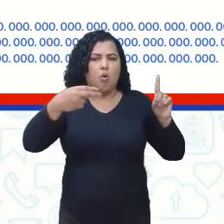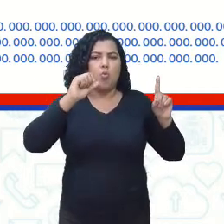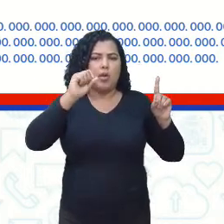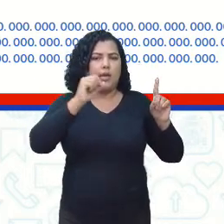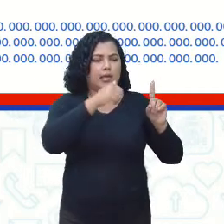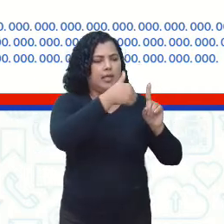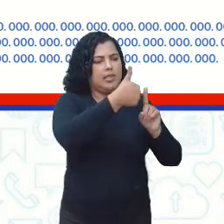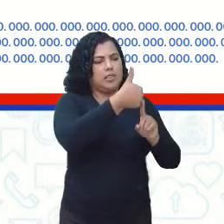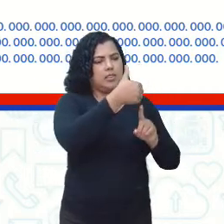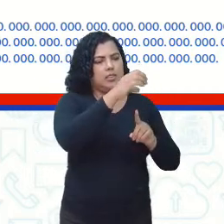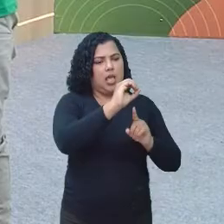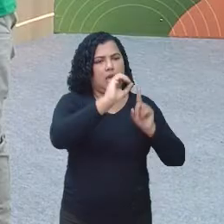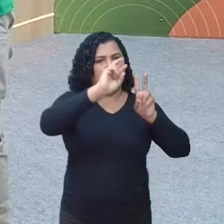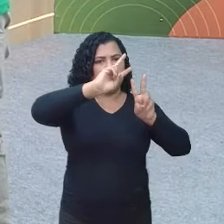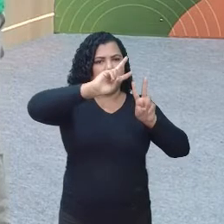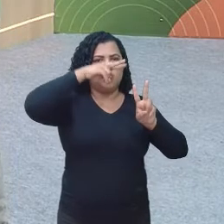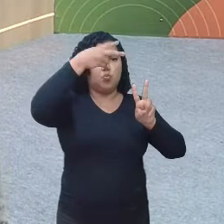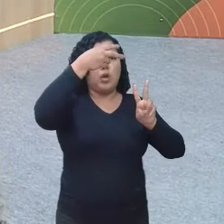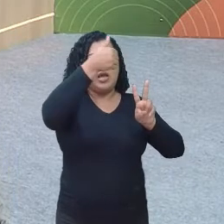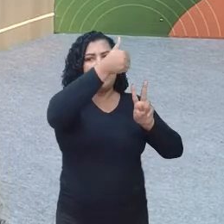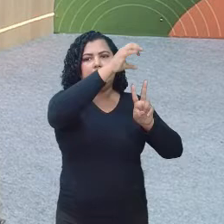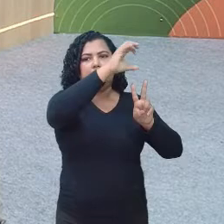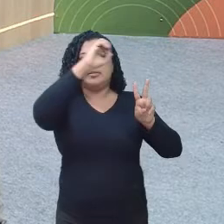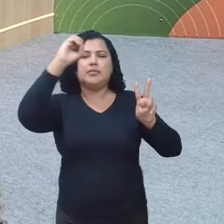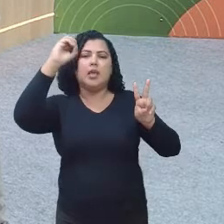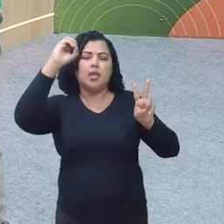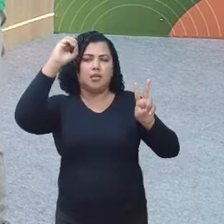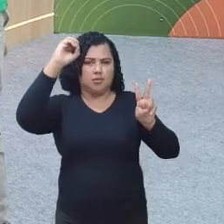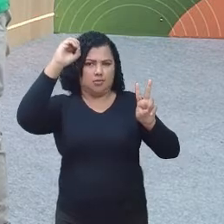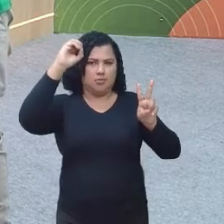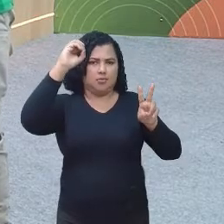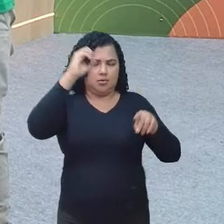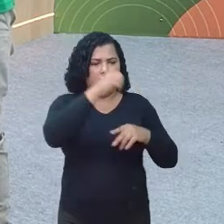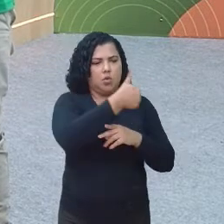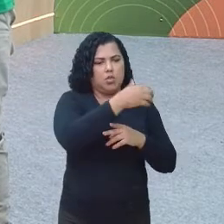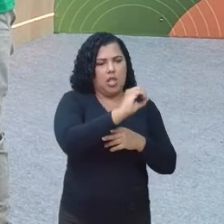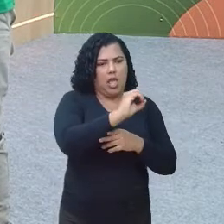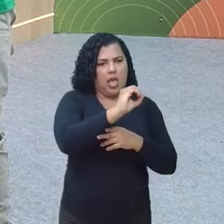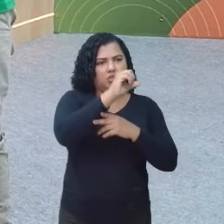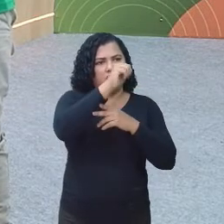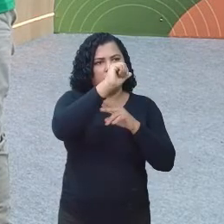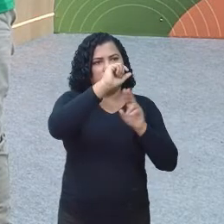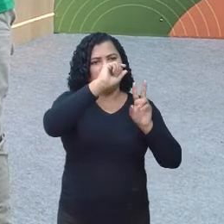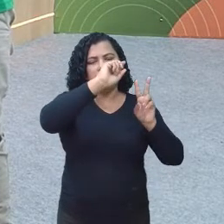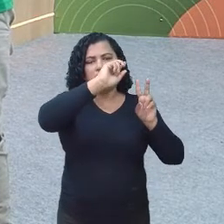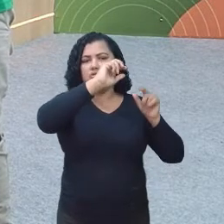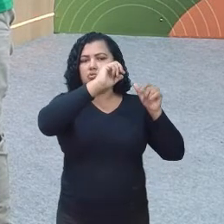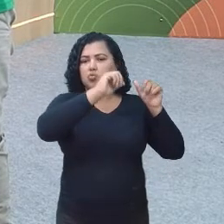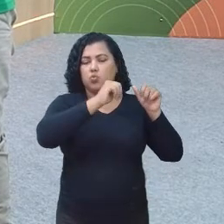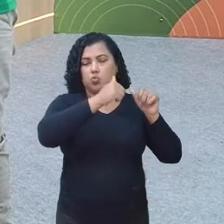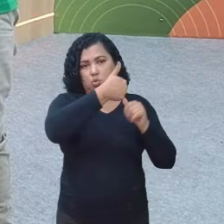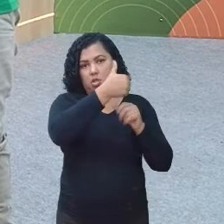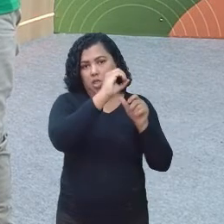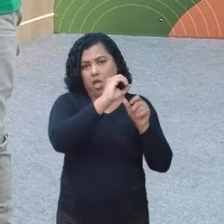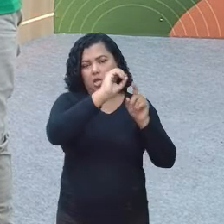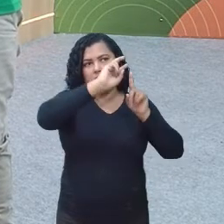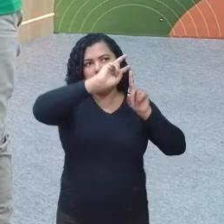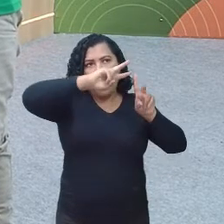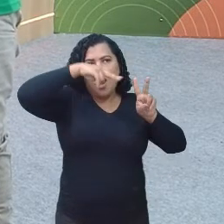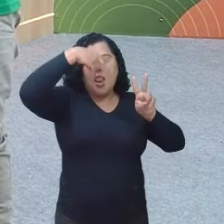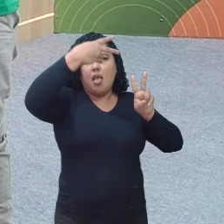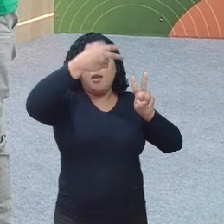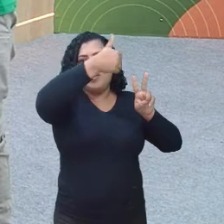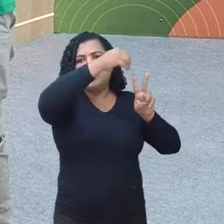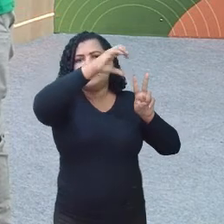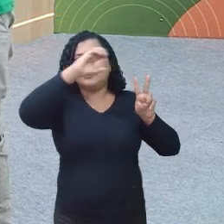número como uma potenciação, né? Então eu tenho 10 elevado a 100, observe que eu usei a palavra elevado.